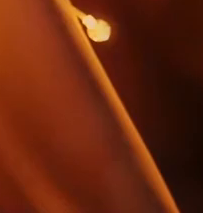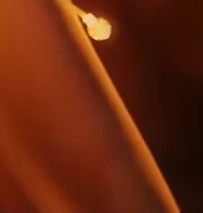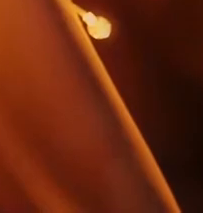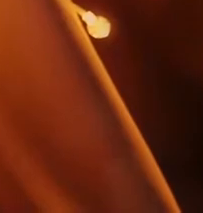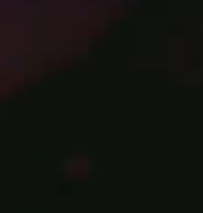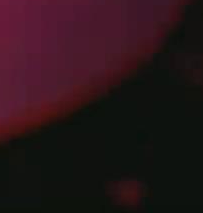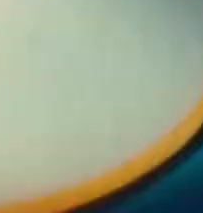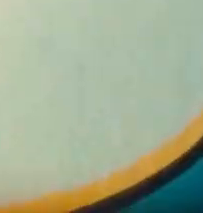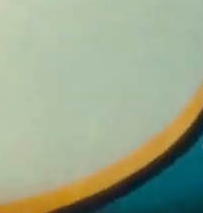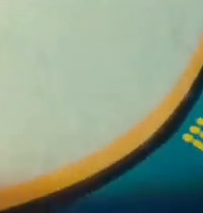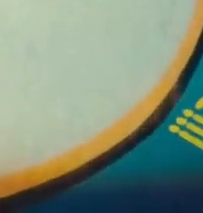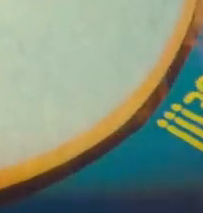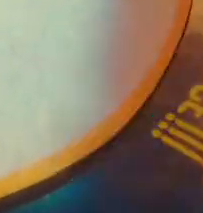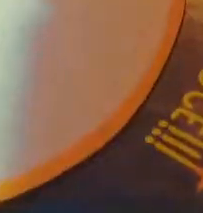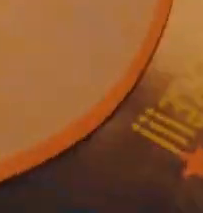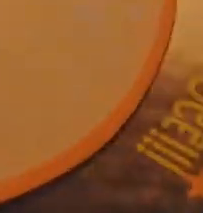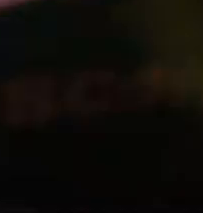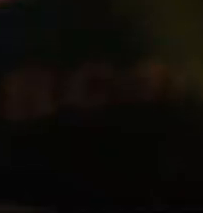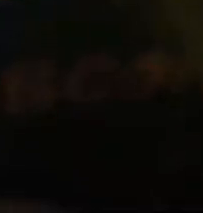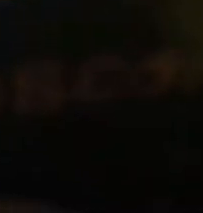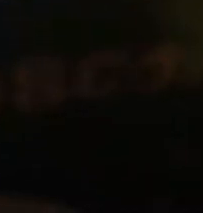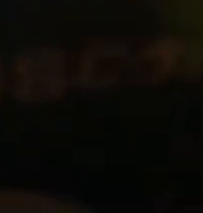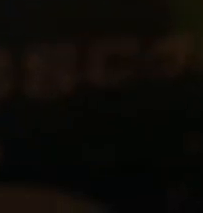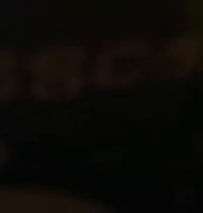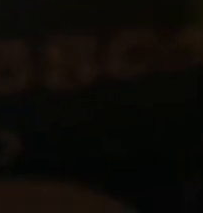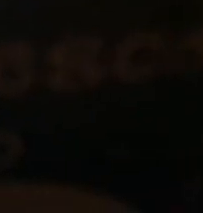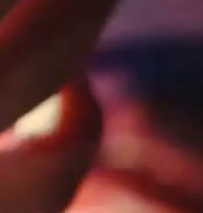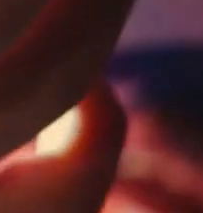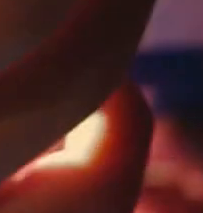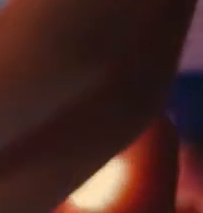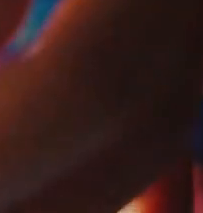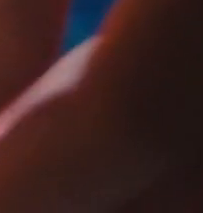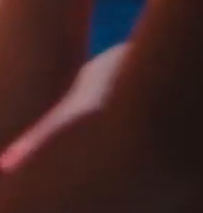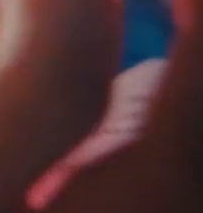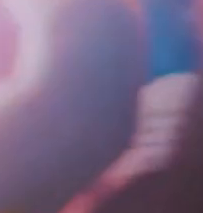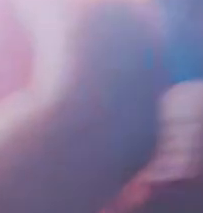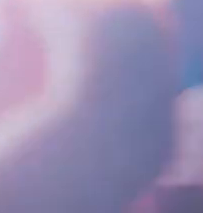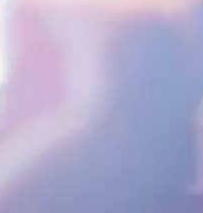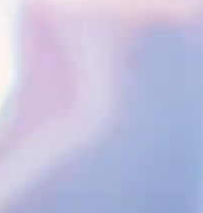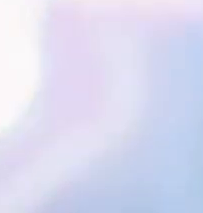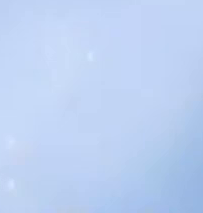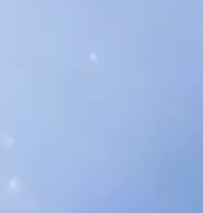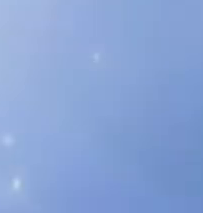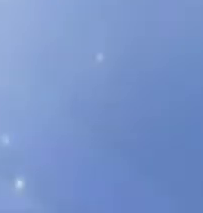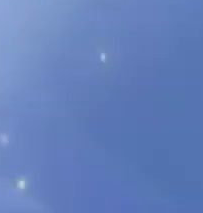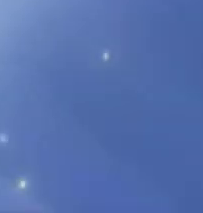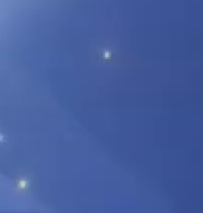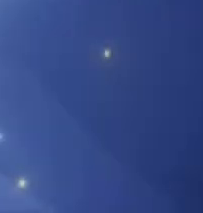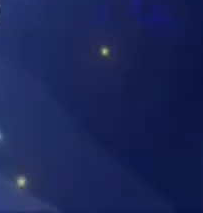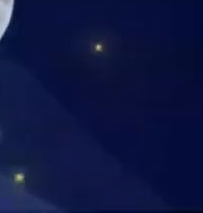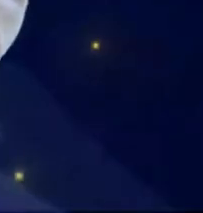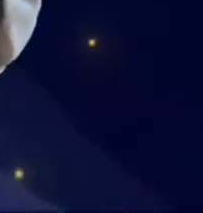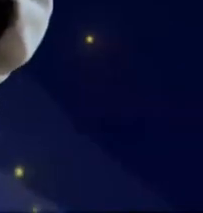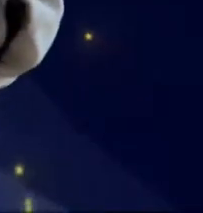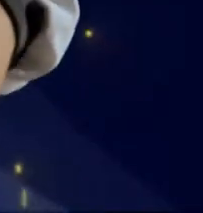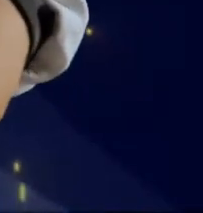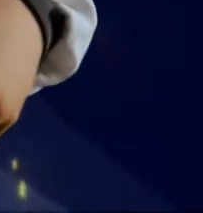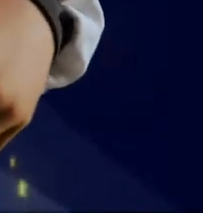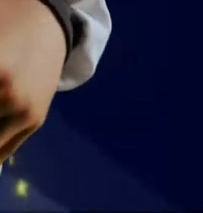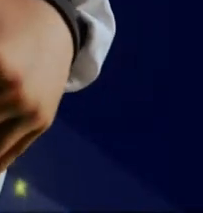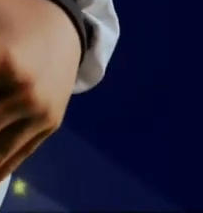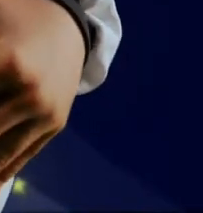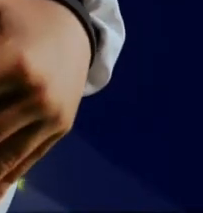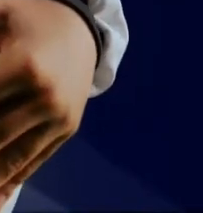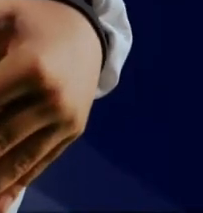movido pela criatividade um astronauta viajava por um universo de histórias transitando entre